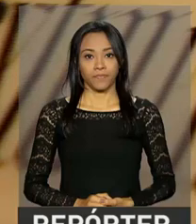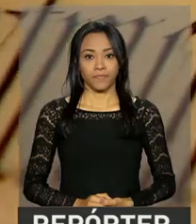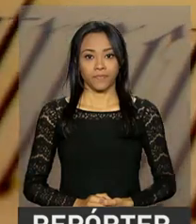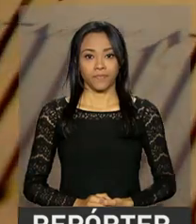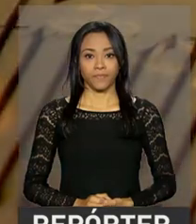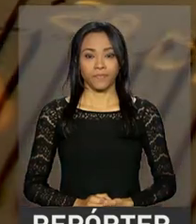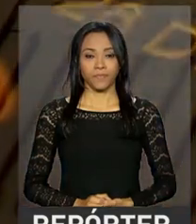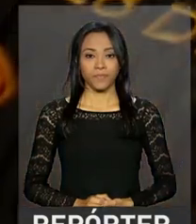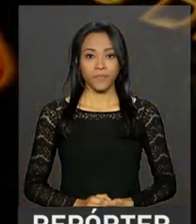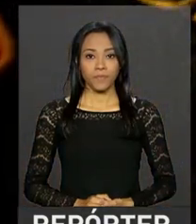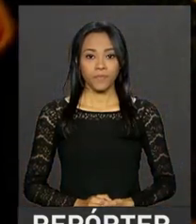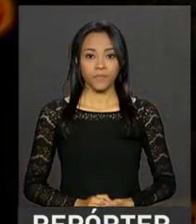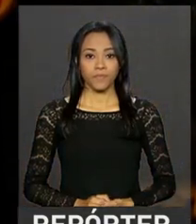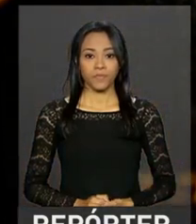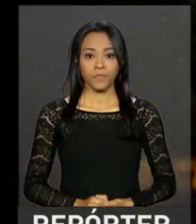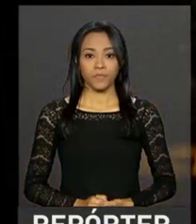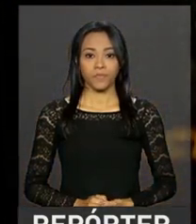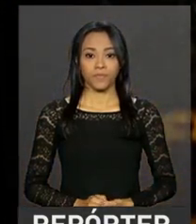humanidade